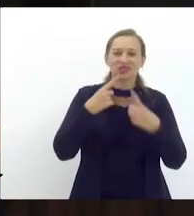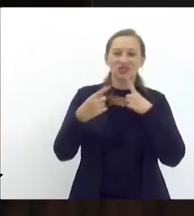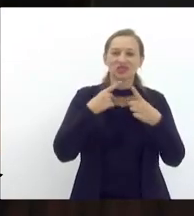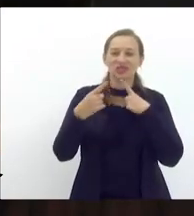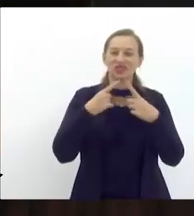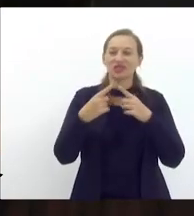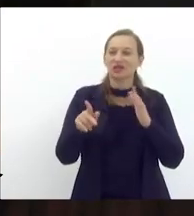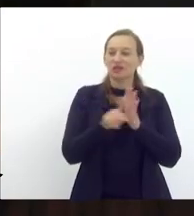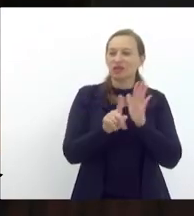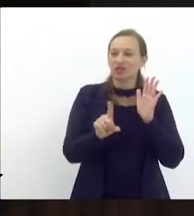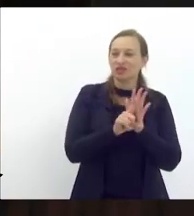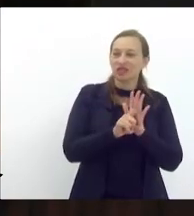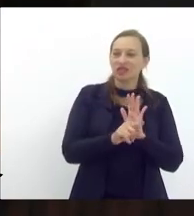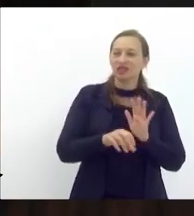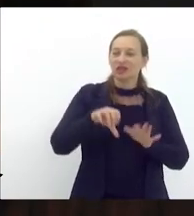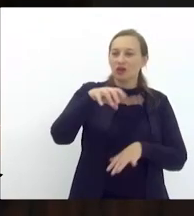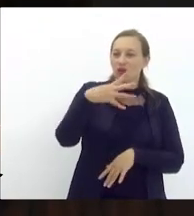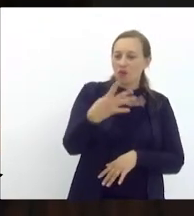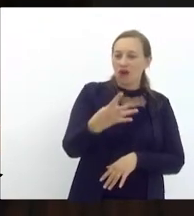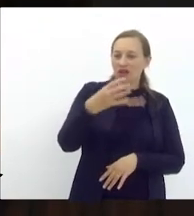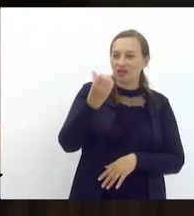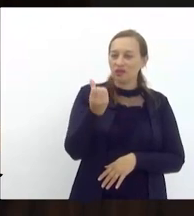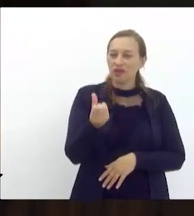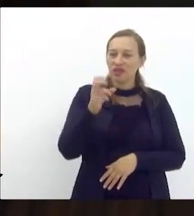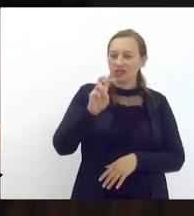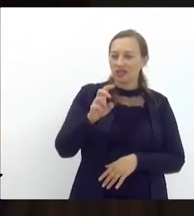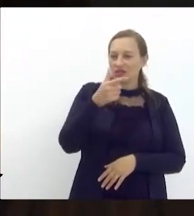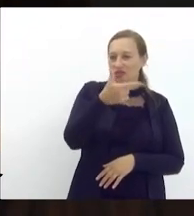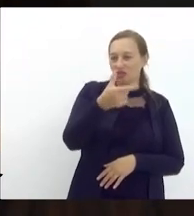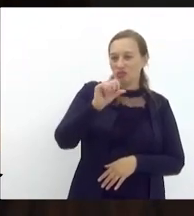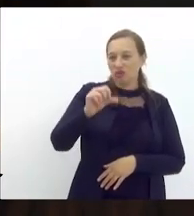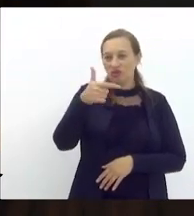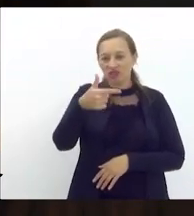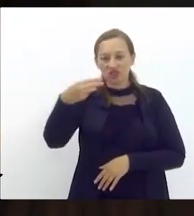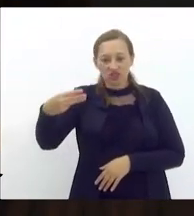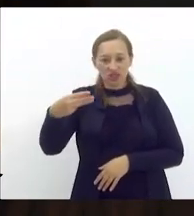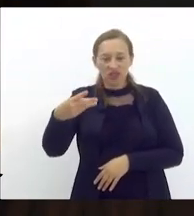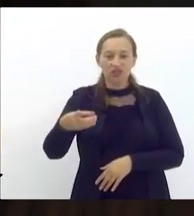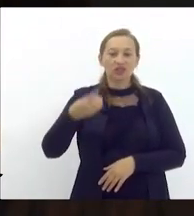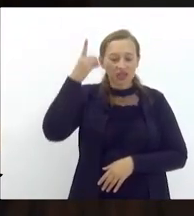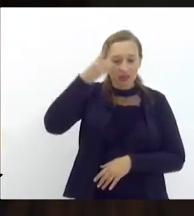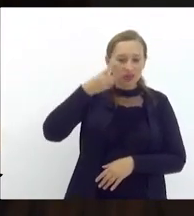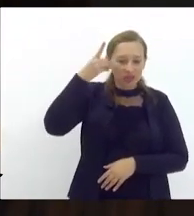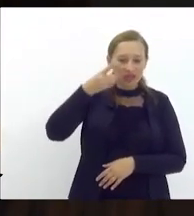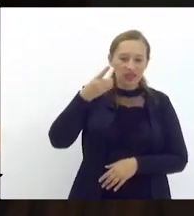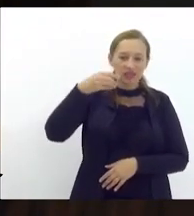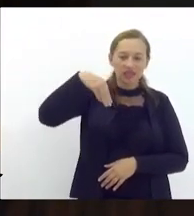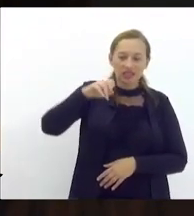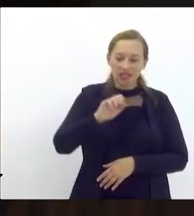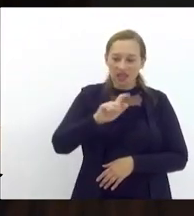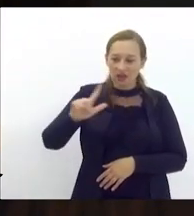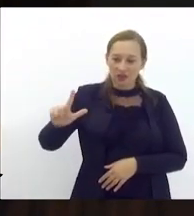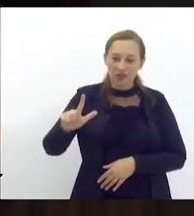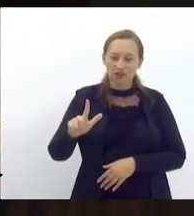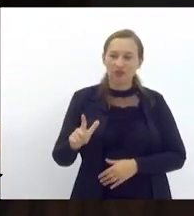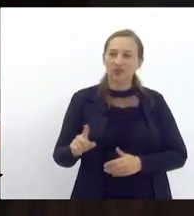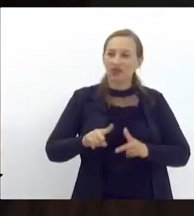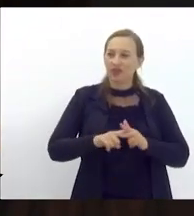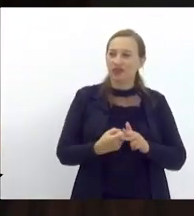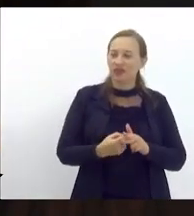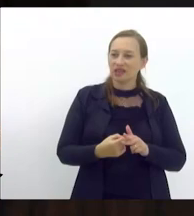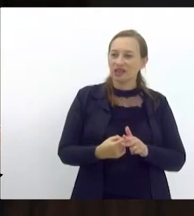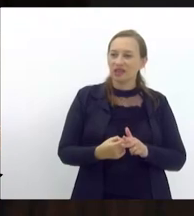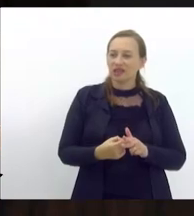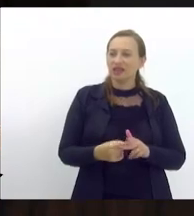projeto de lei nº 465 2023 de autoria do deputado Daniel librelon que altera